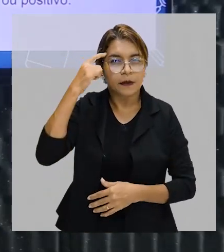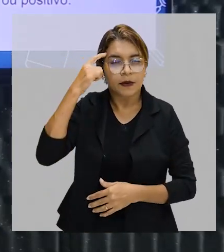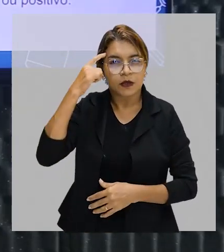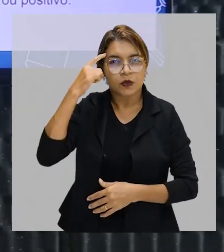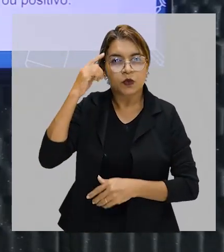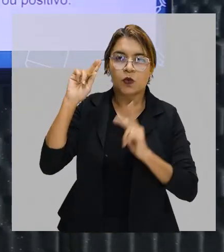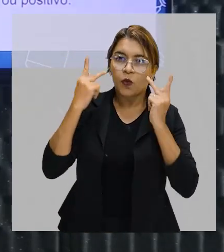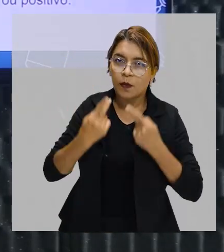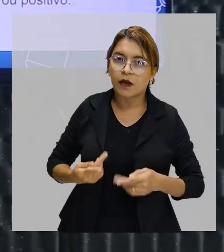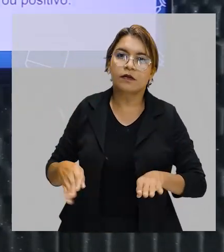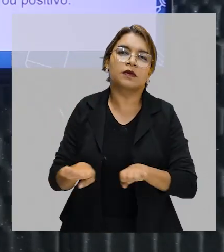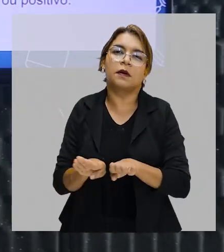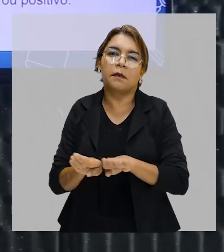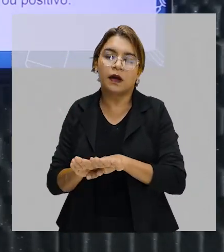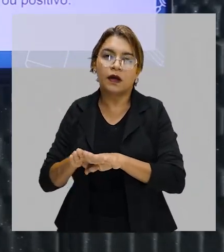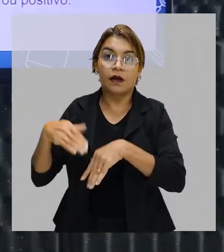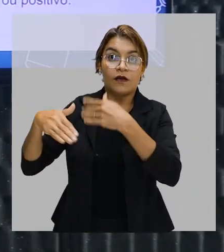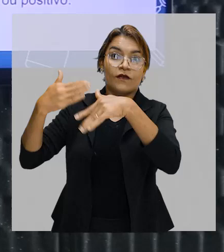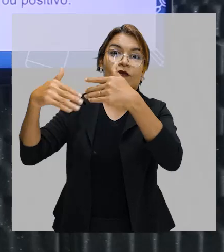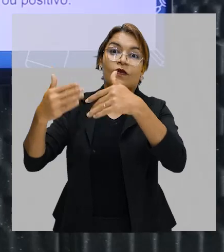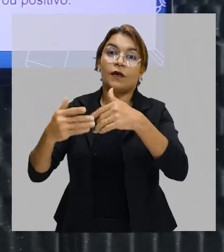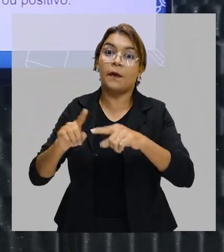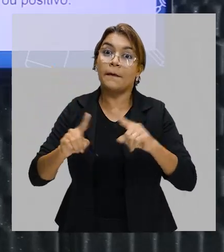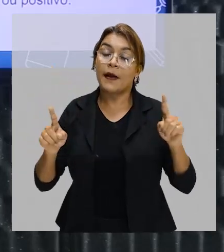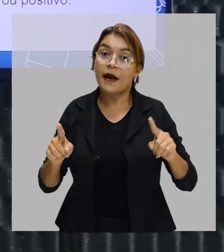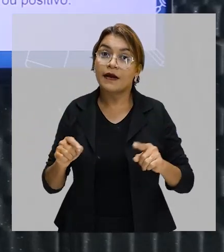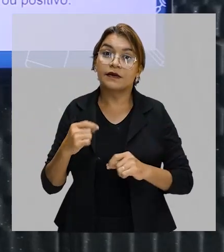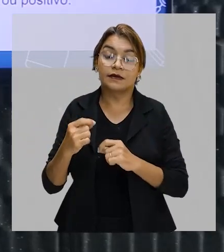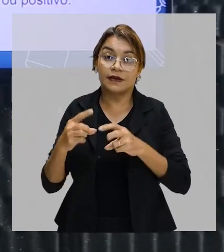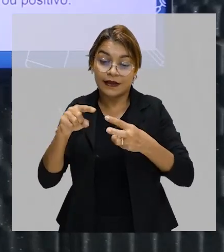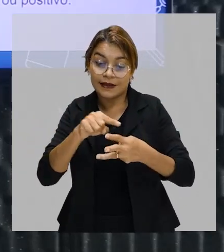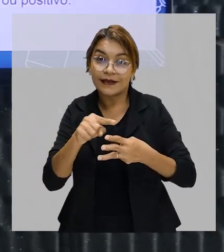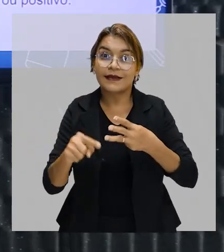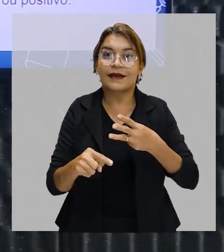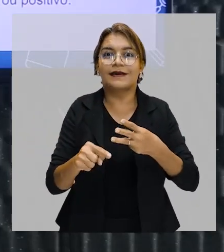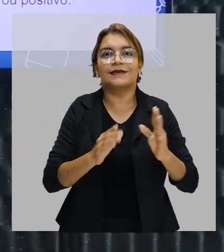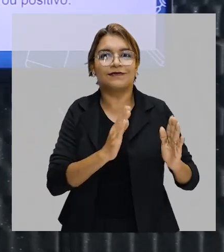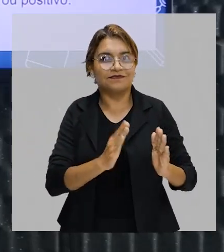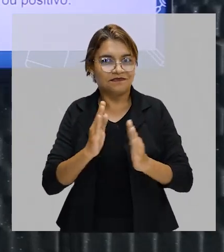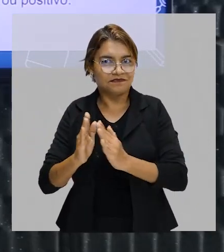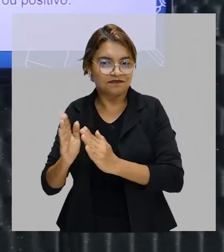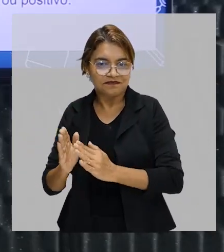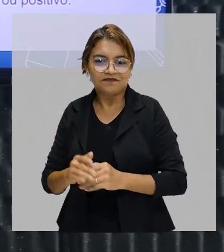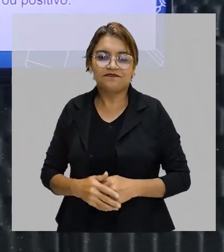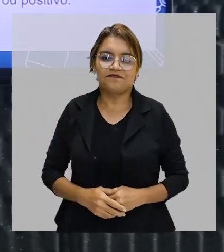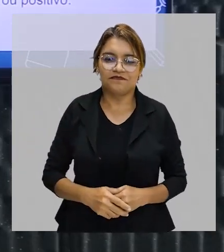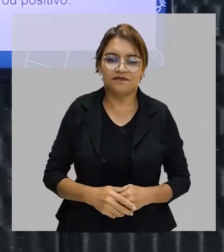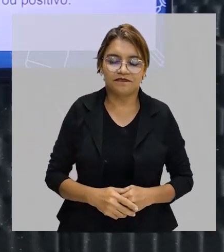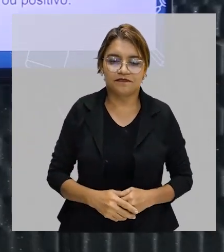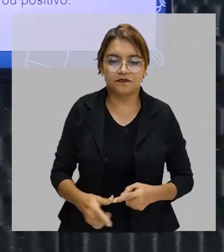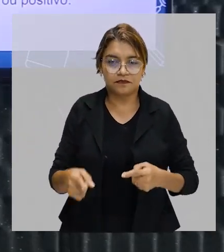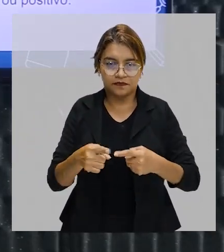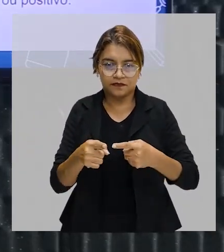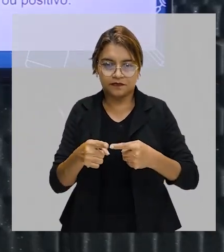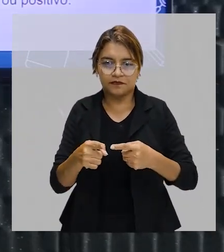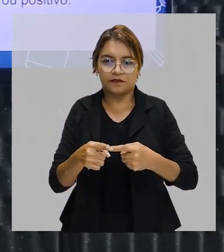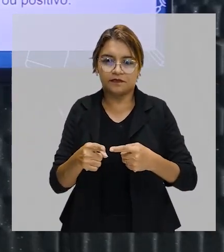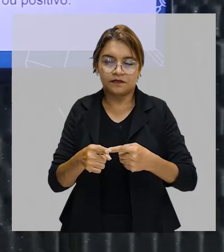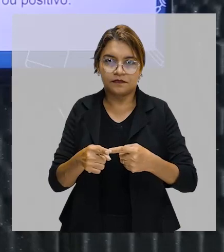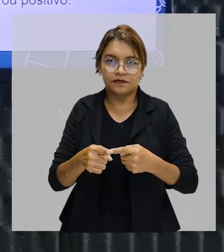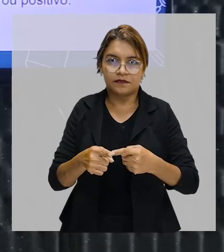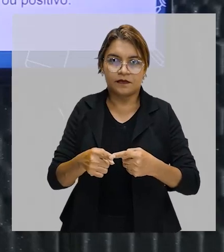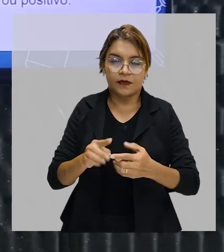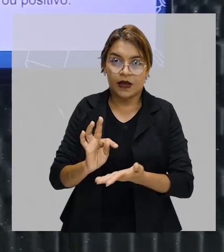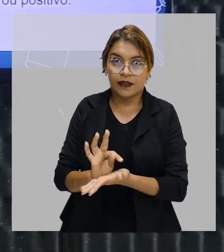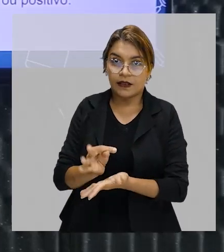evoluiu. Só que esse pensamento humano, ele evoluiu em 3 etapas, que seria a etapa